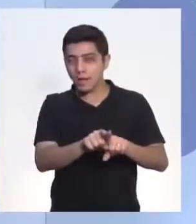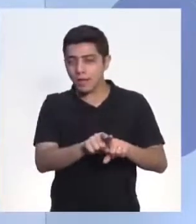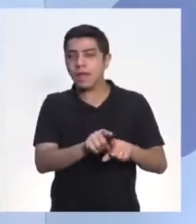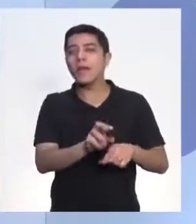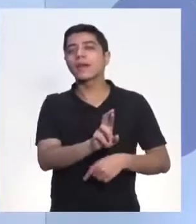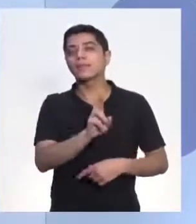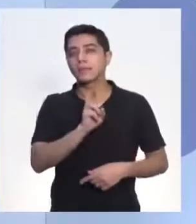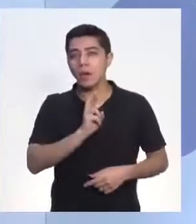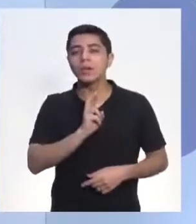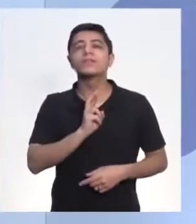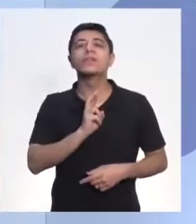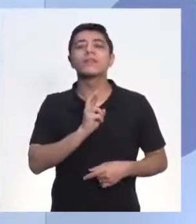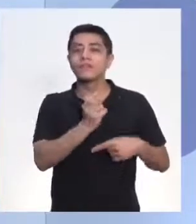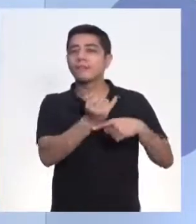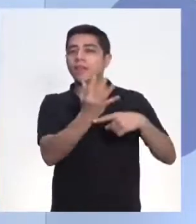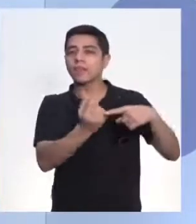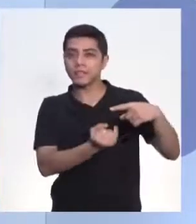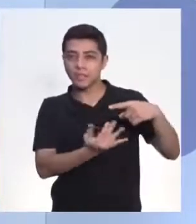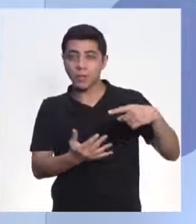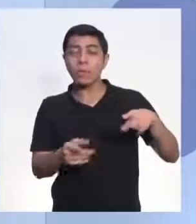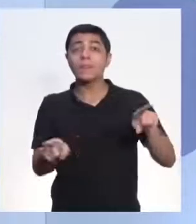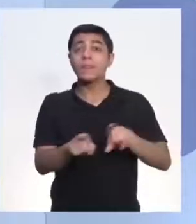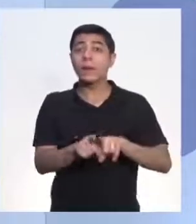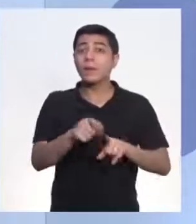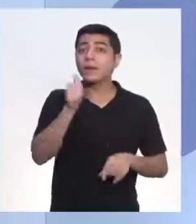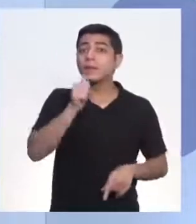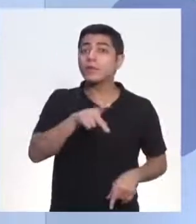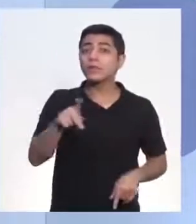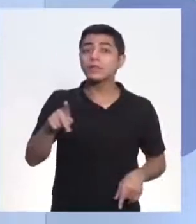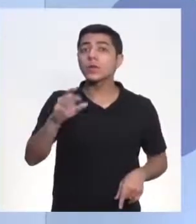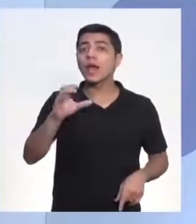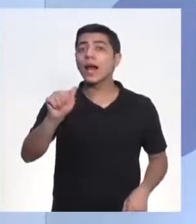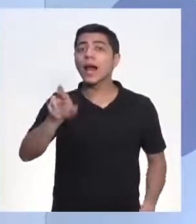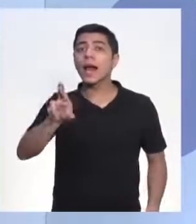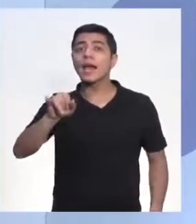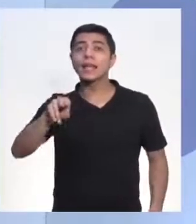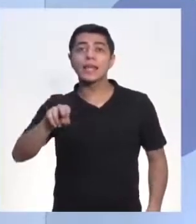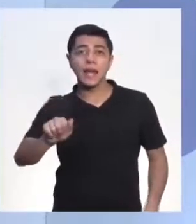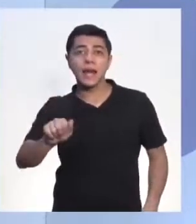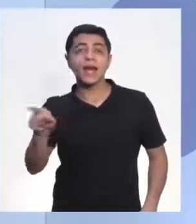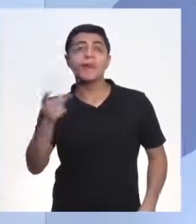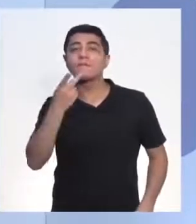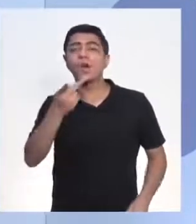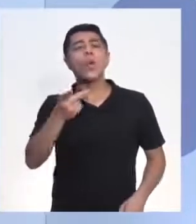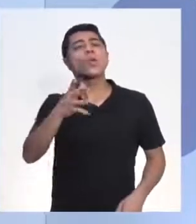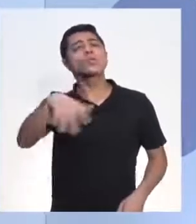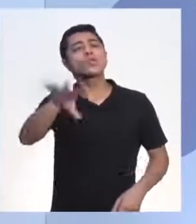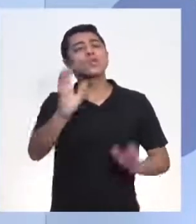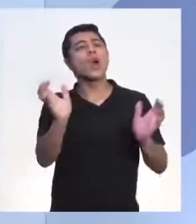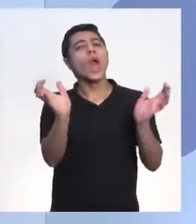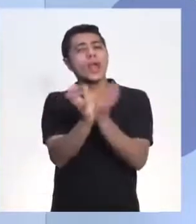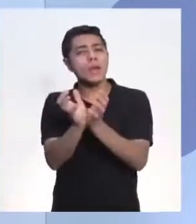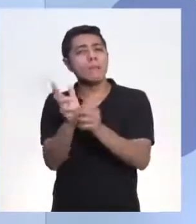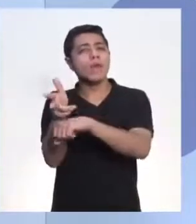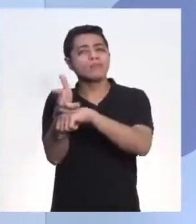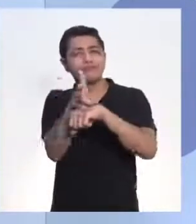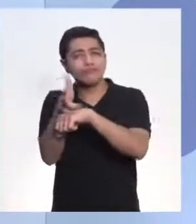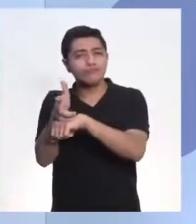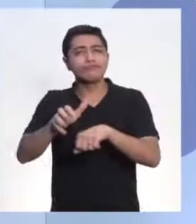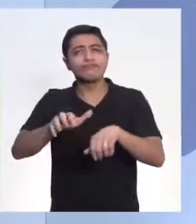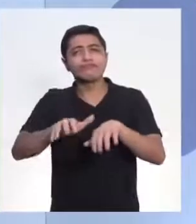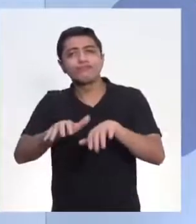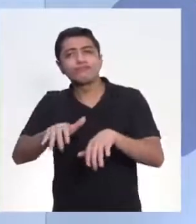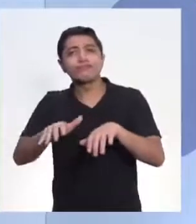resposta. E eu tenho a professora Karina aqui, ela colocou assim, ó, equipe nota 1000, parabéns a todos pelo esforço e pelo